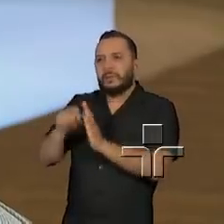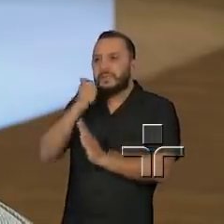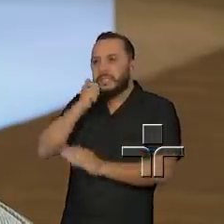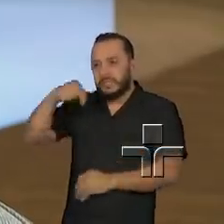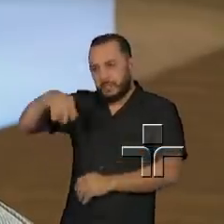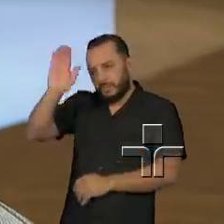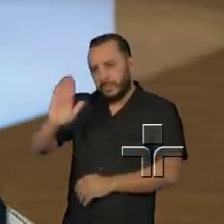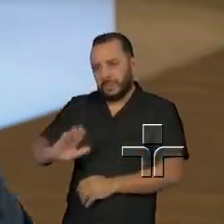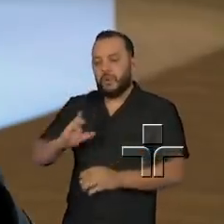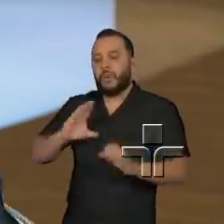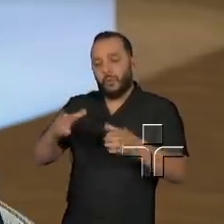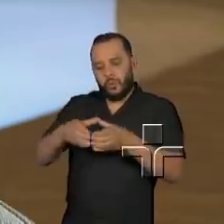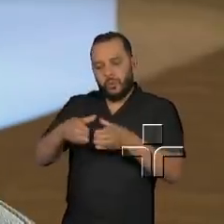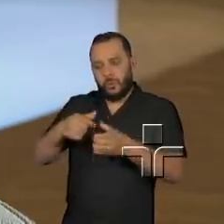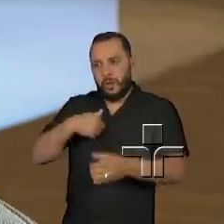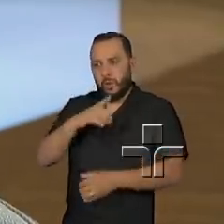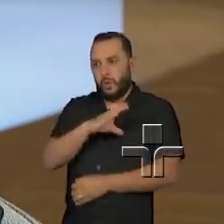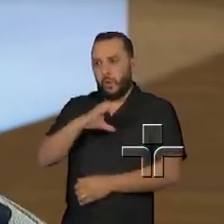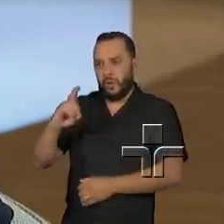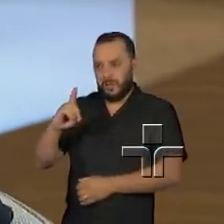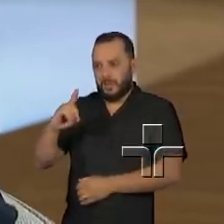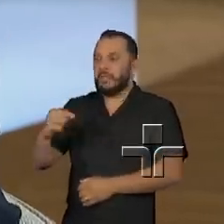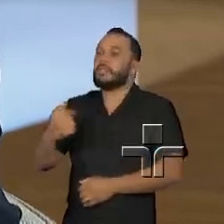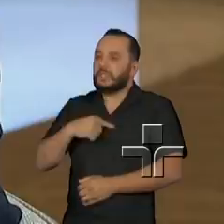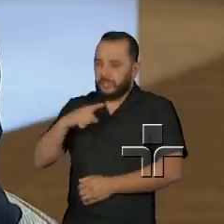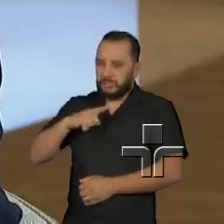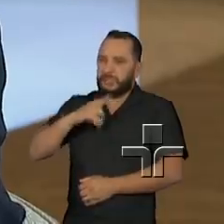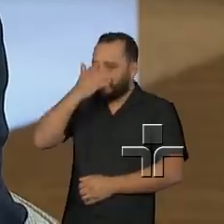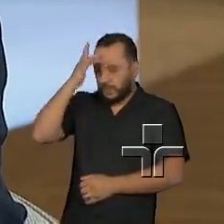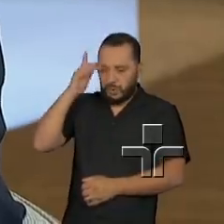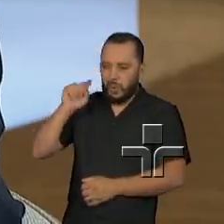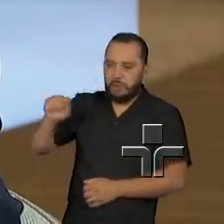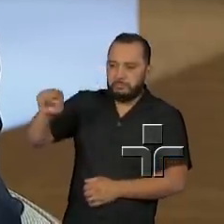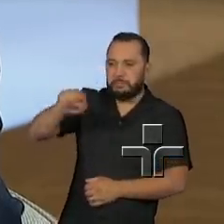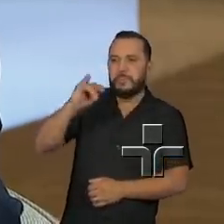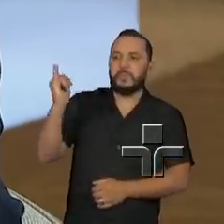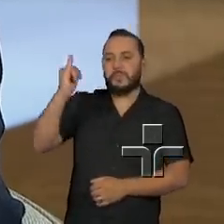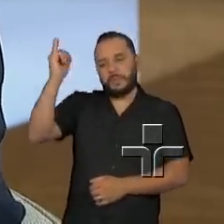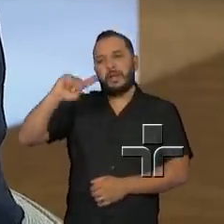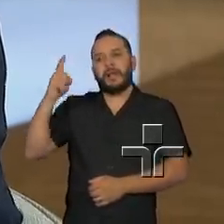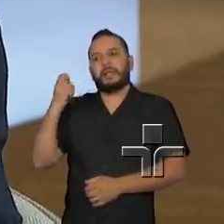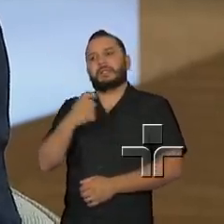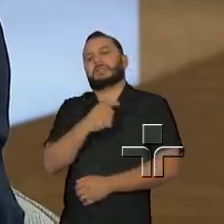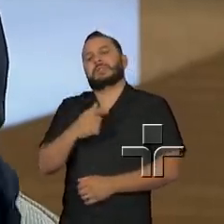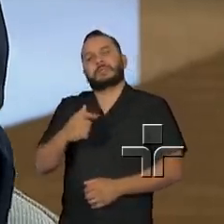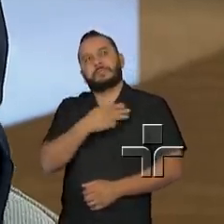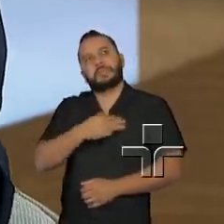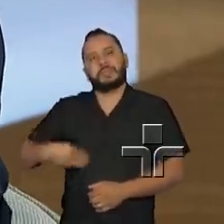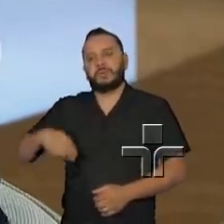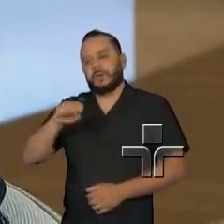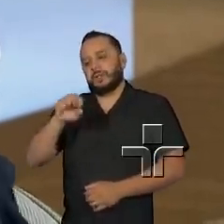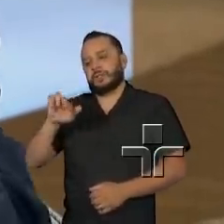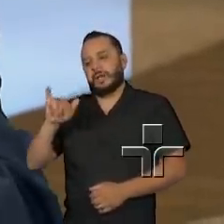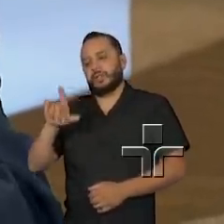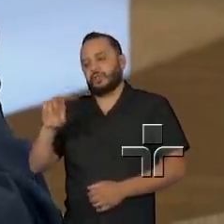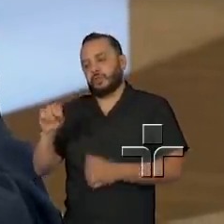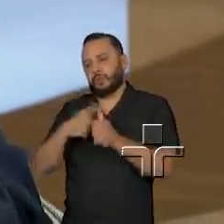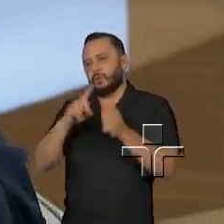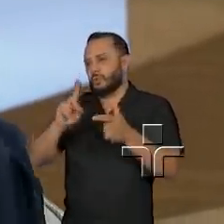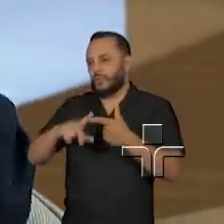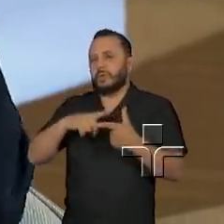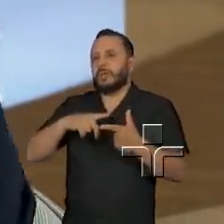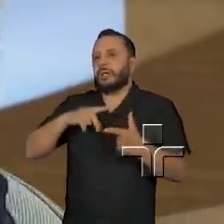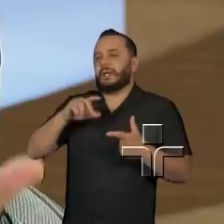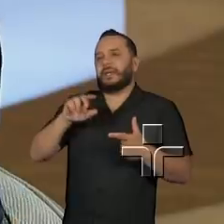grupo que eu coordenei, que tinha uma série de pessoas muito importantes, ex-ministro Sérgio Rezende, professor Ildeu, professora